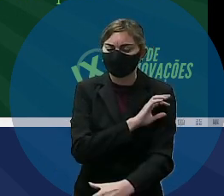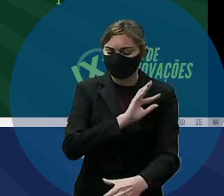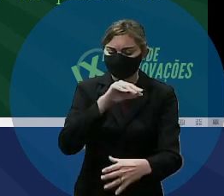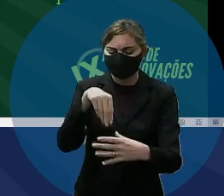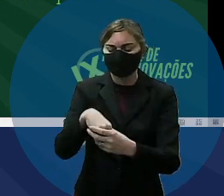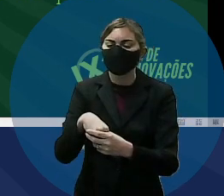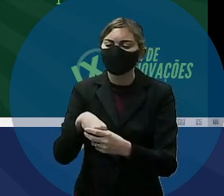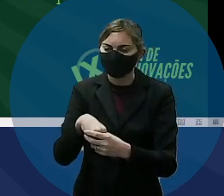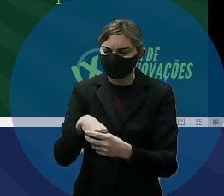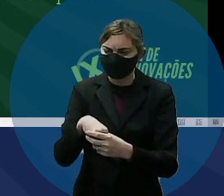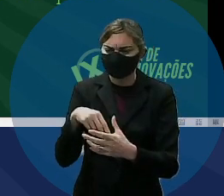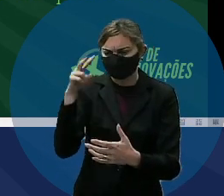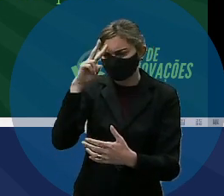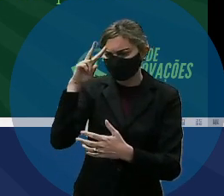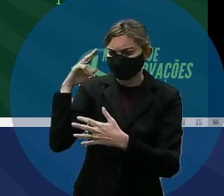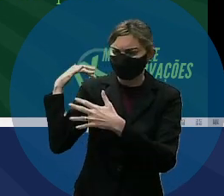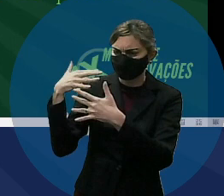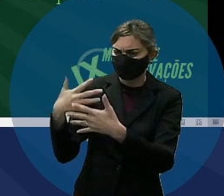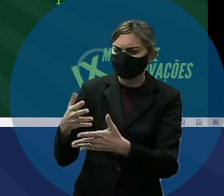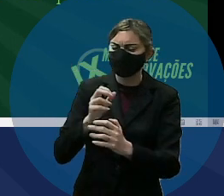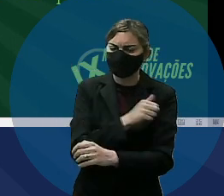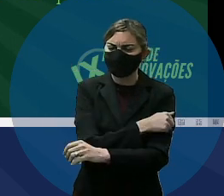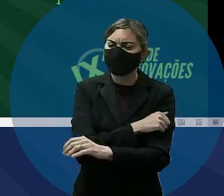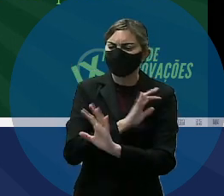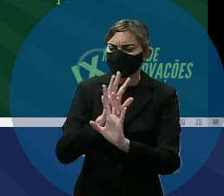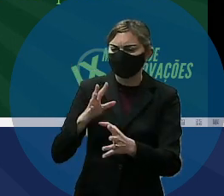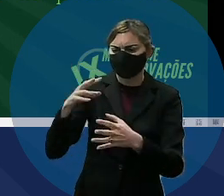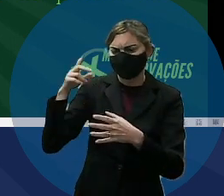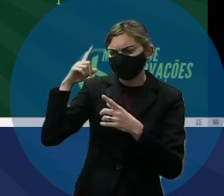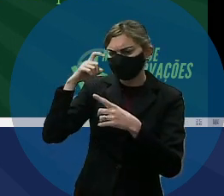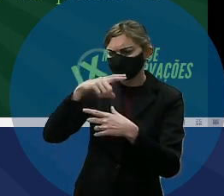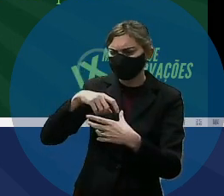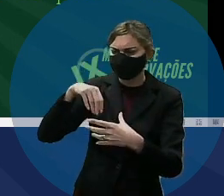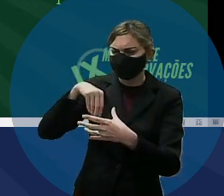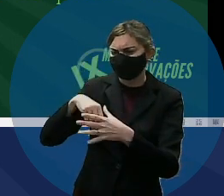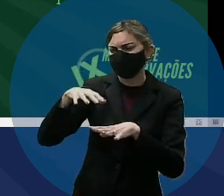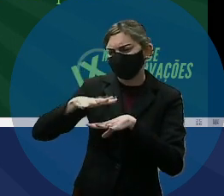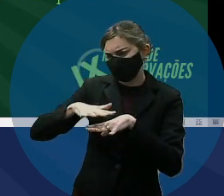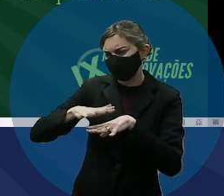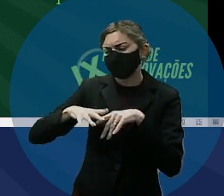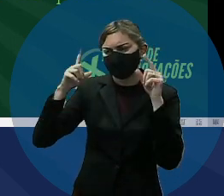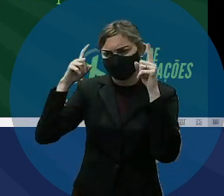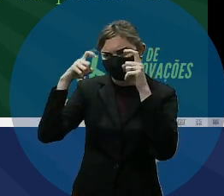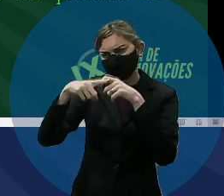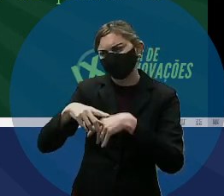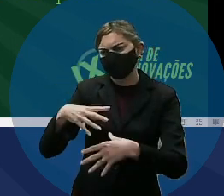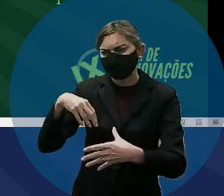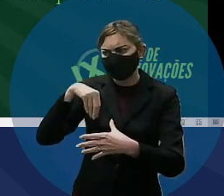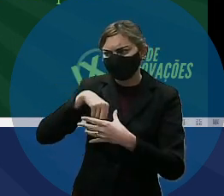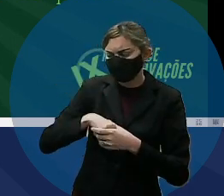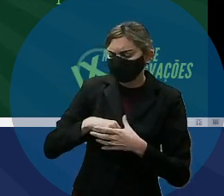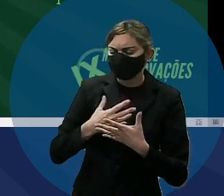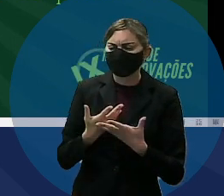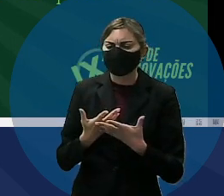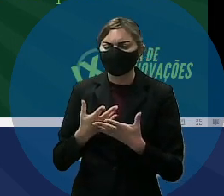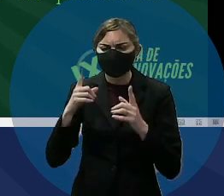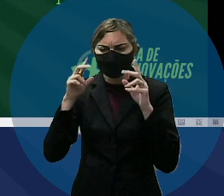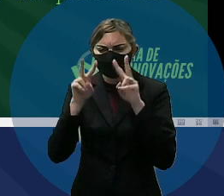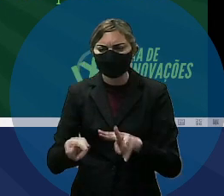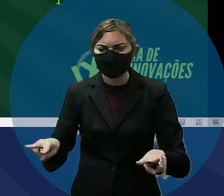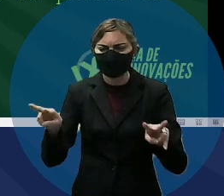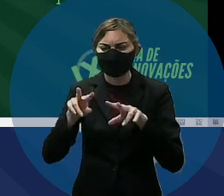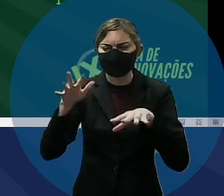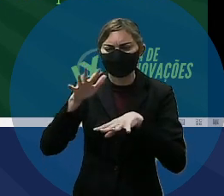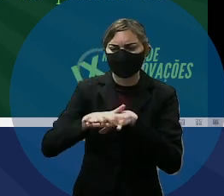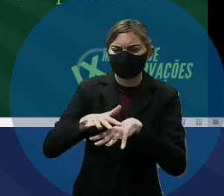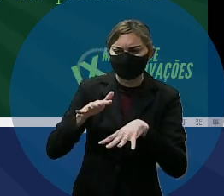que historicamente o aluno já traz essa dificuldade em matemática, já traz essa visão de que a